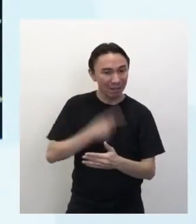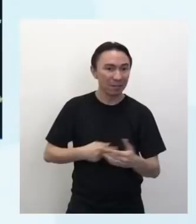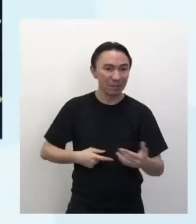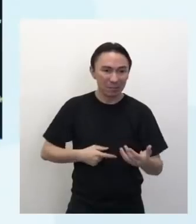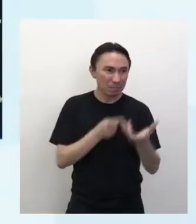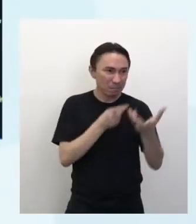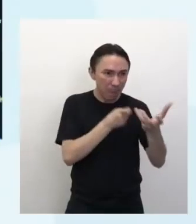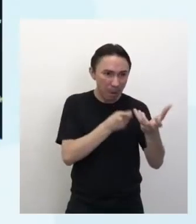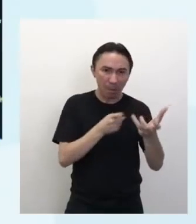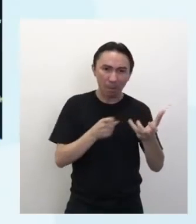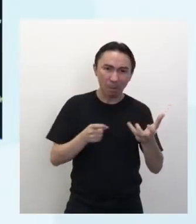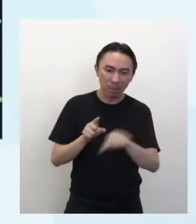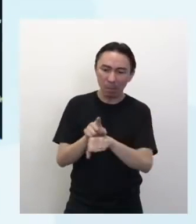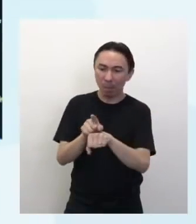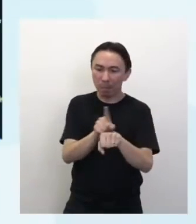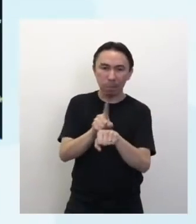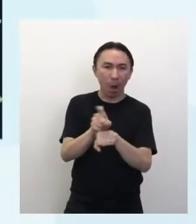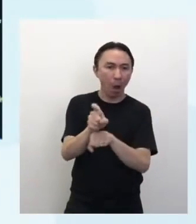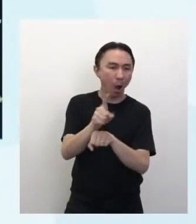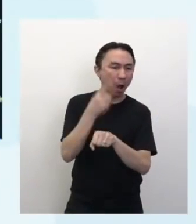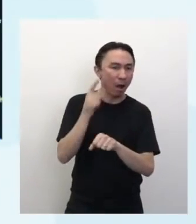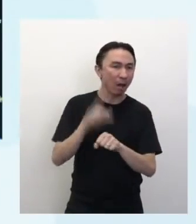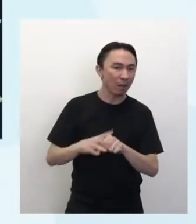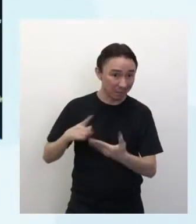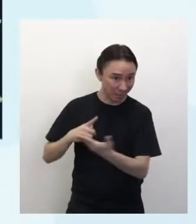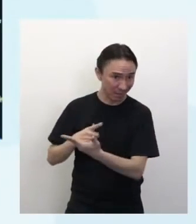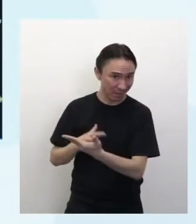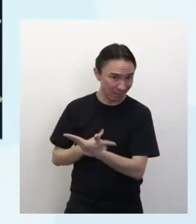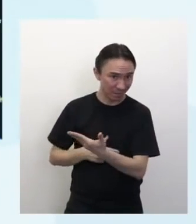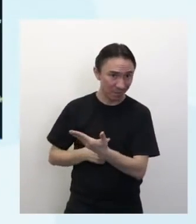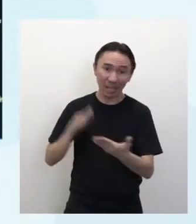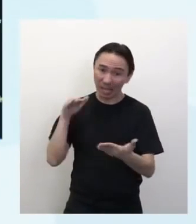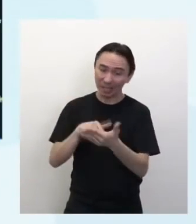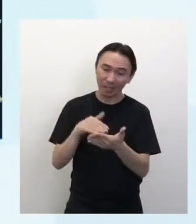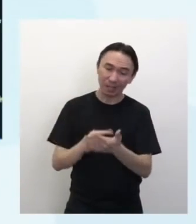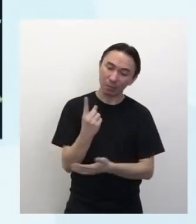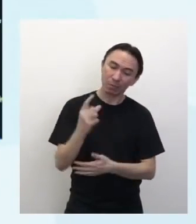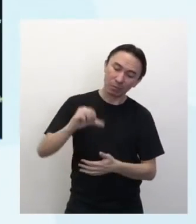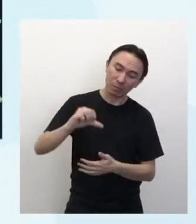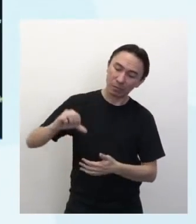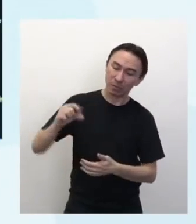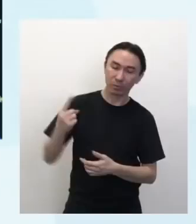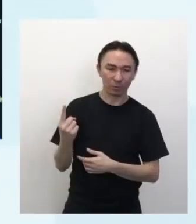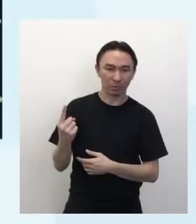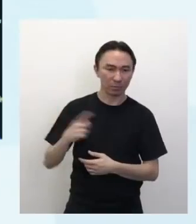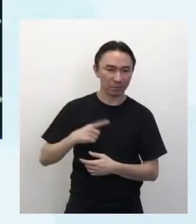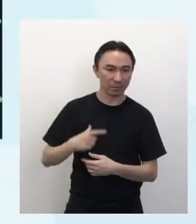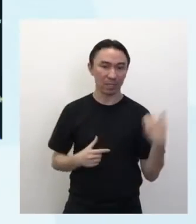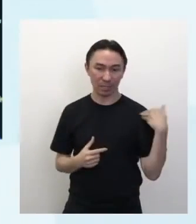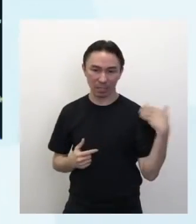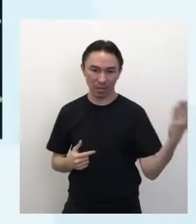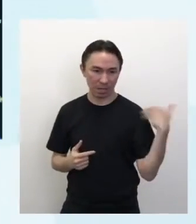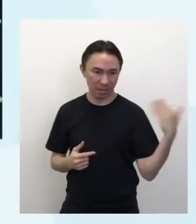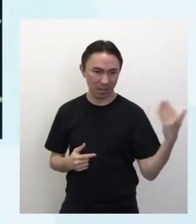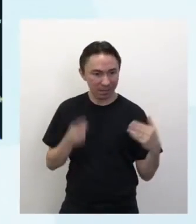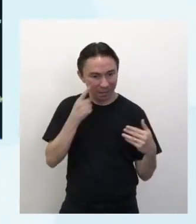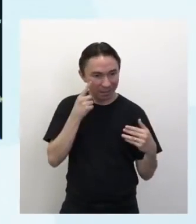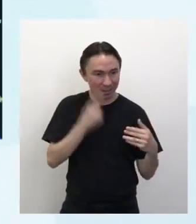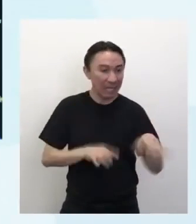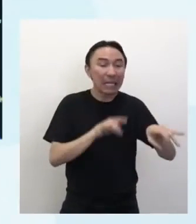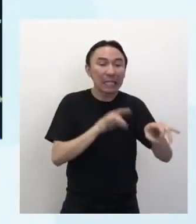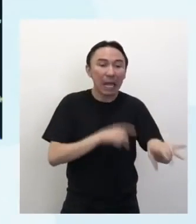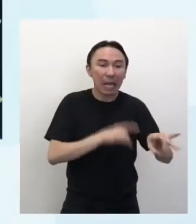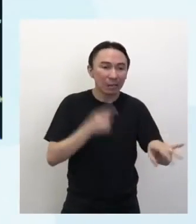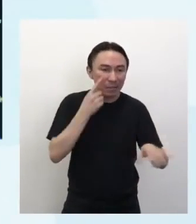Guerra Mundial, até 1991. Então nós temos aí do lado esquerdo técnicos do NRL trabalhando